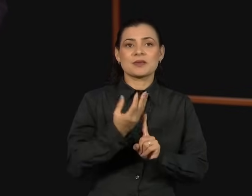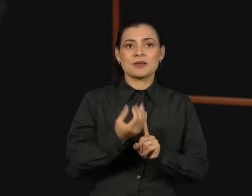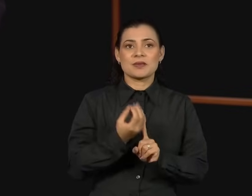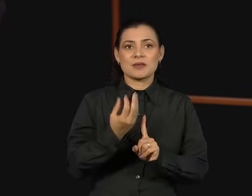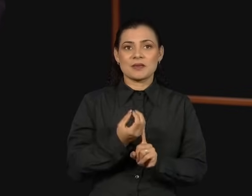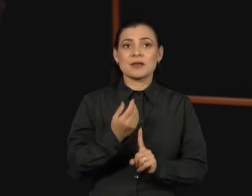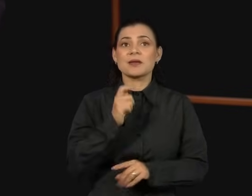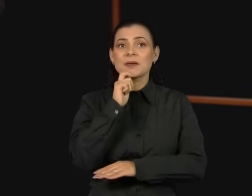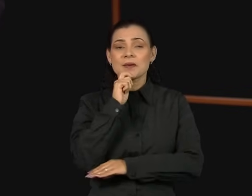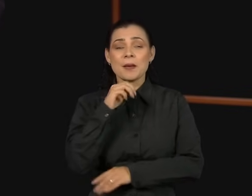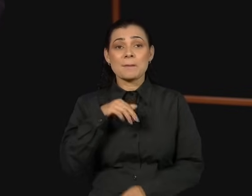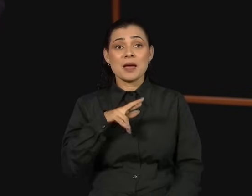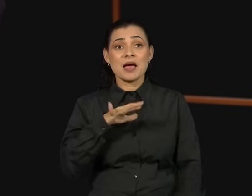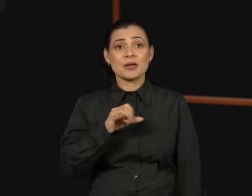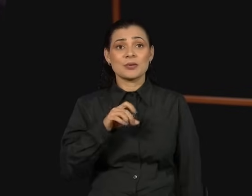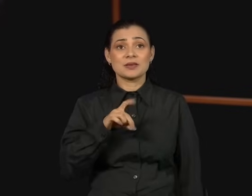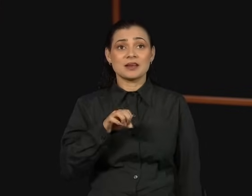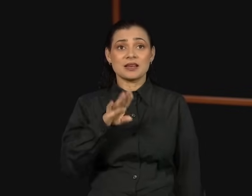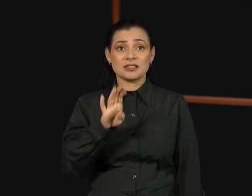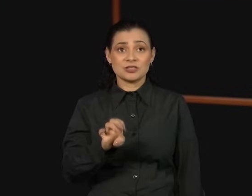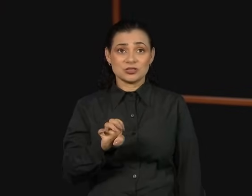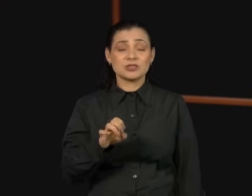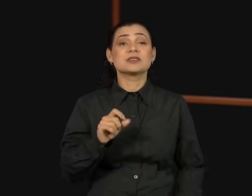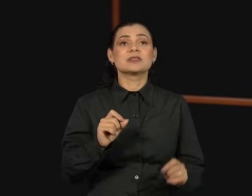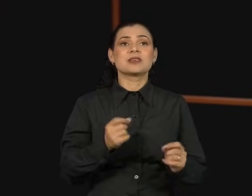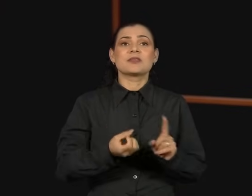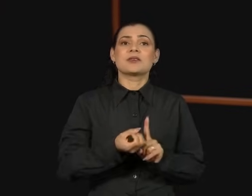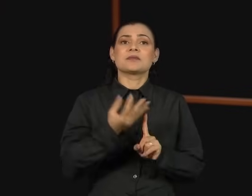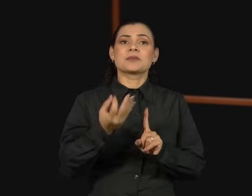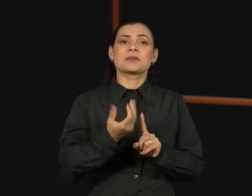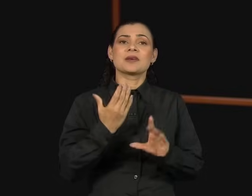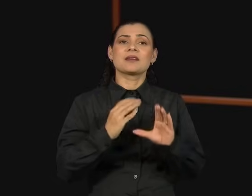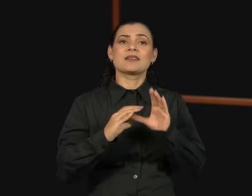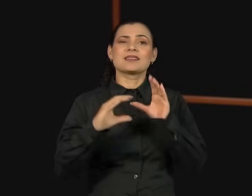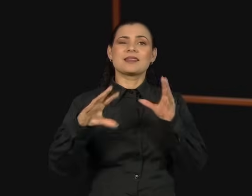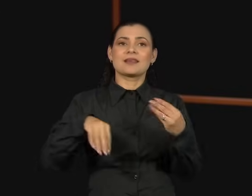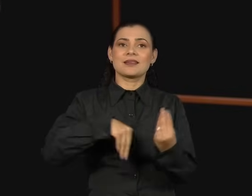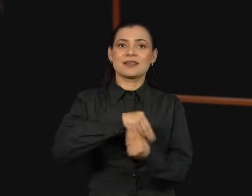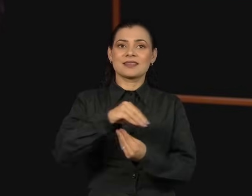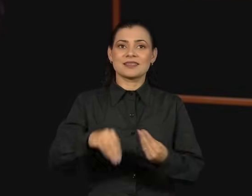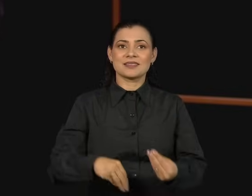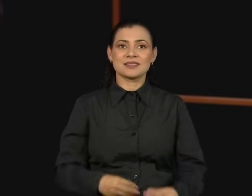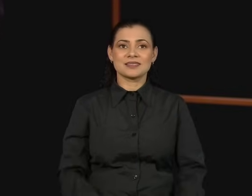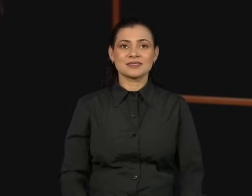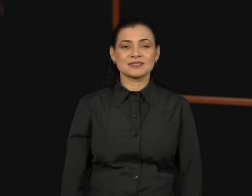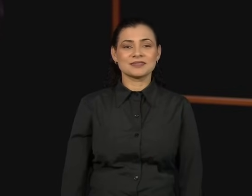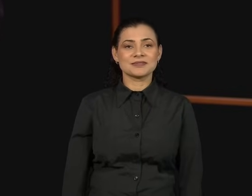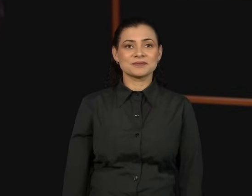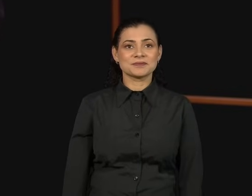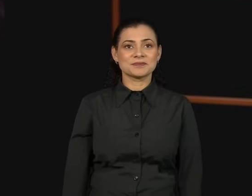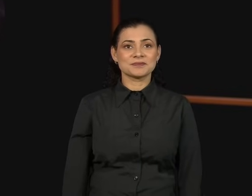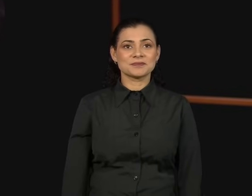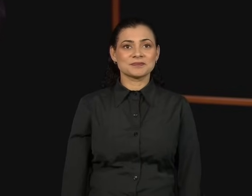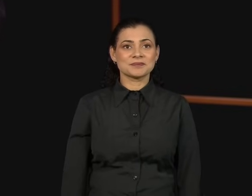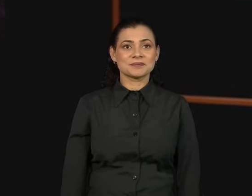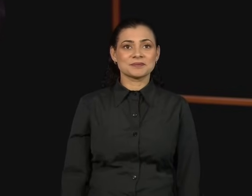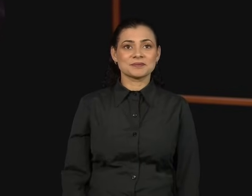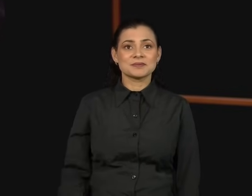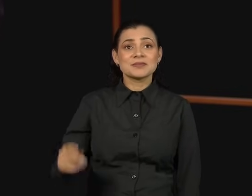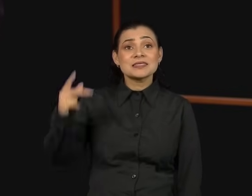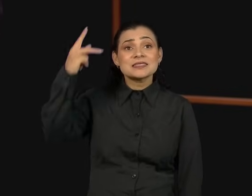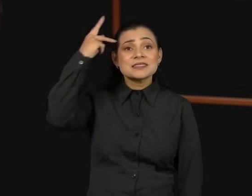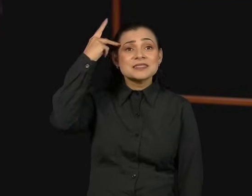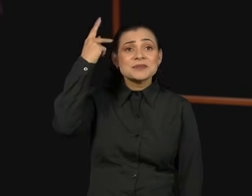Lira Paulistana, que eu vou cantarolar aqui. Garoa do meu São